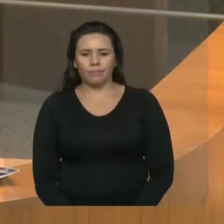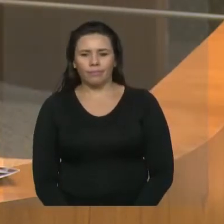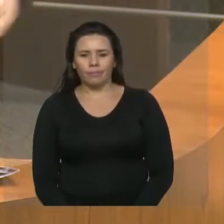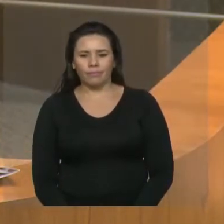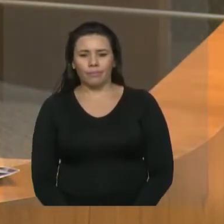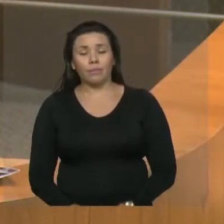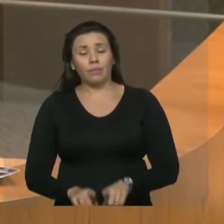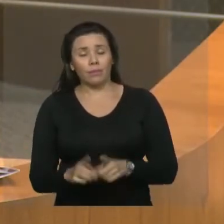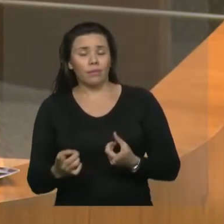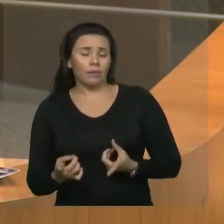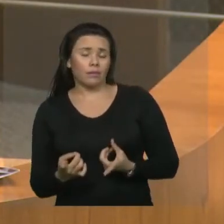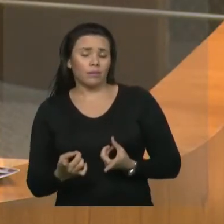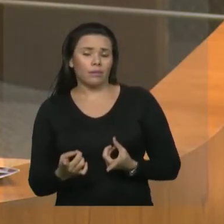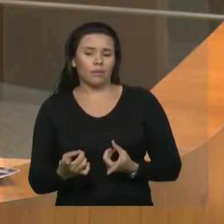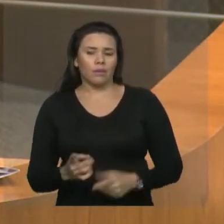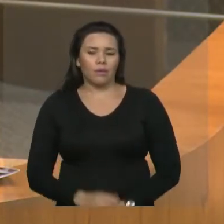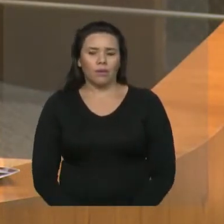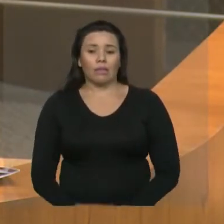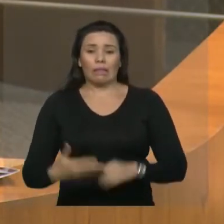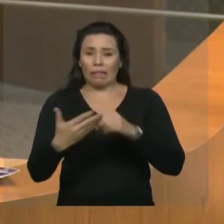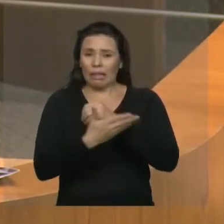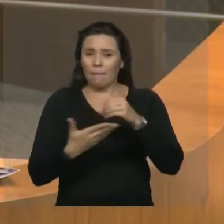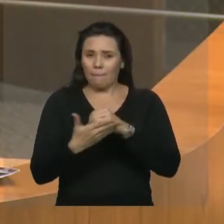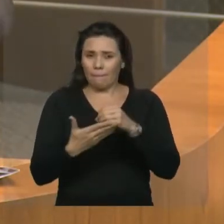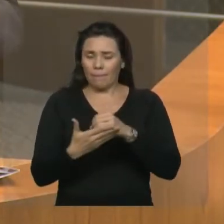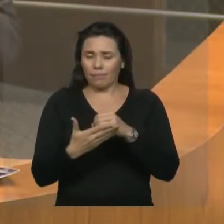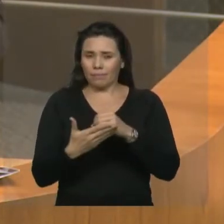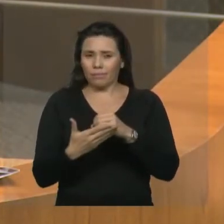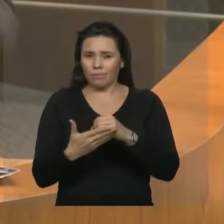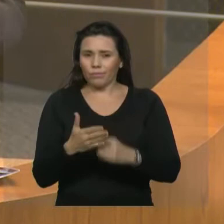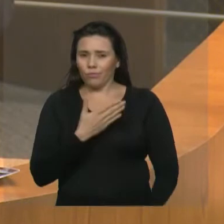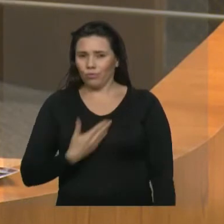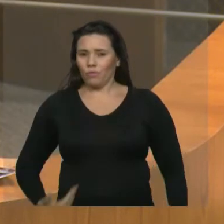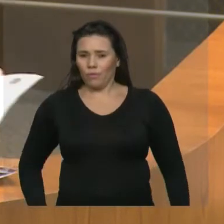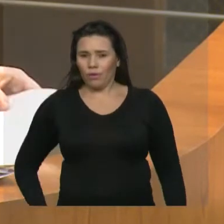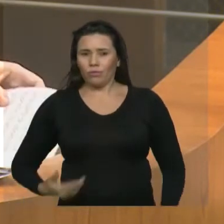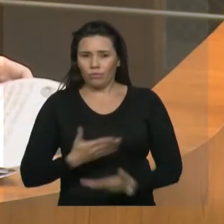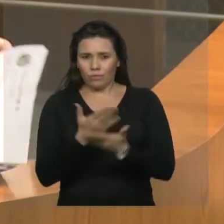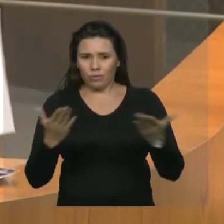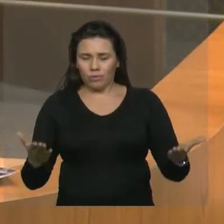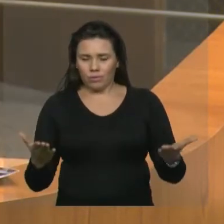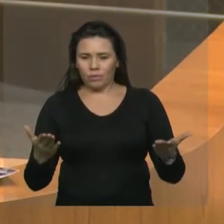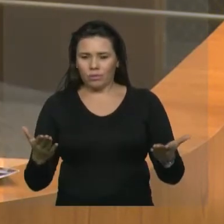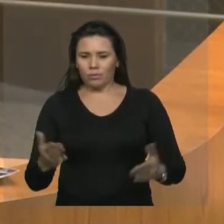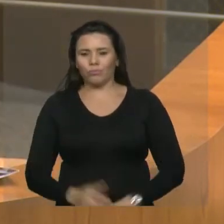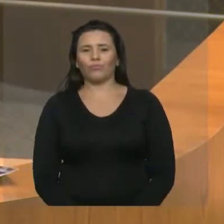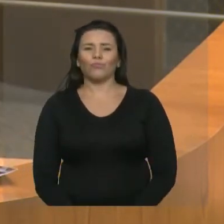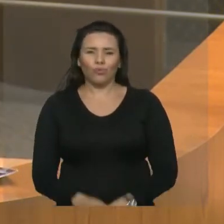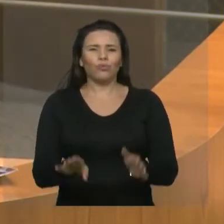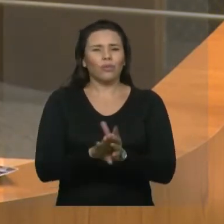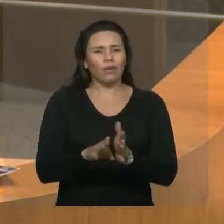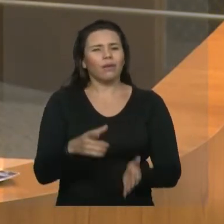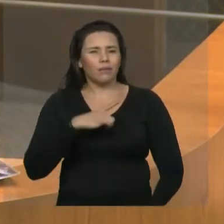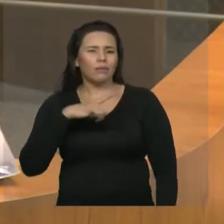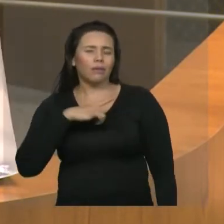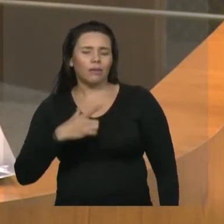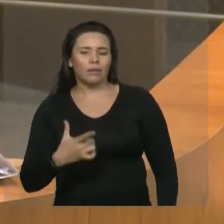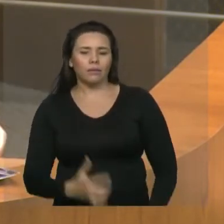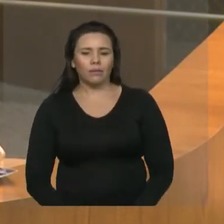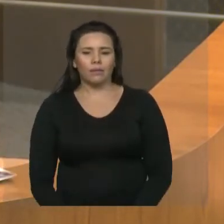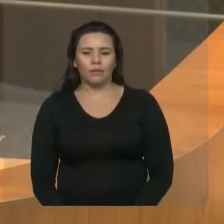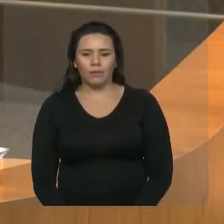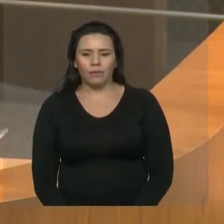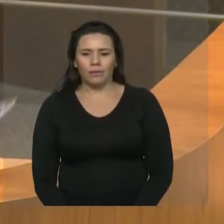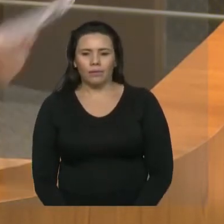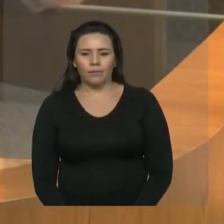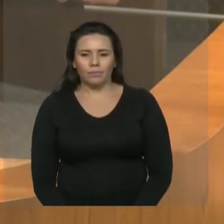Mas, nas bases eleitorais de vocês, deputados, chega. Ah, chega. Chega, chega